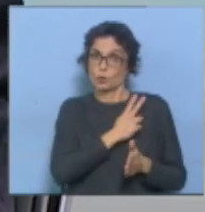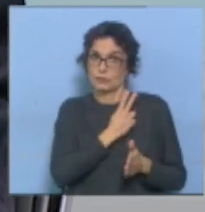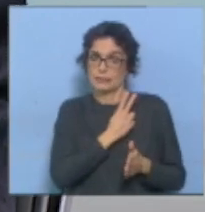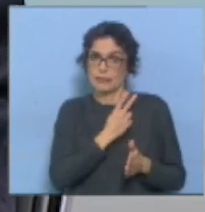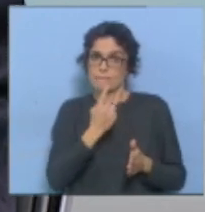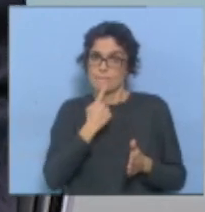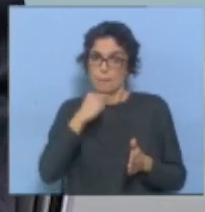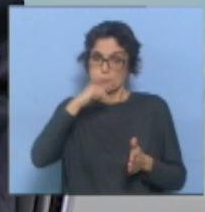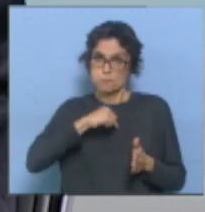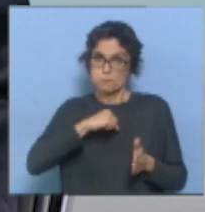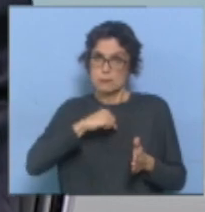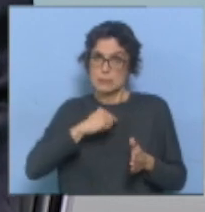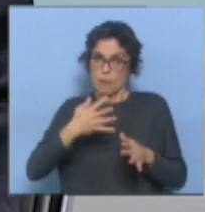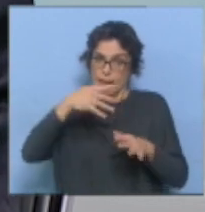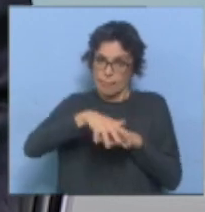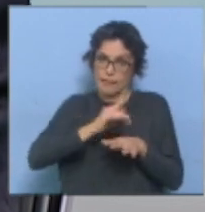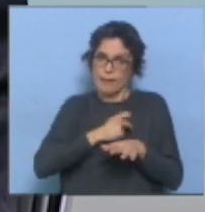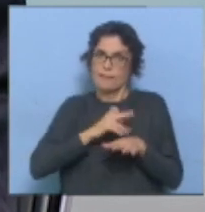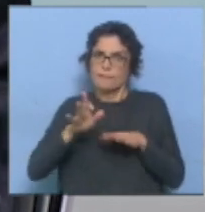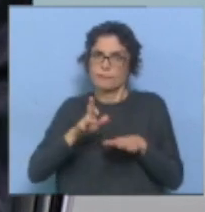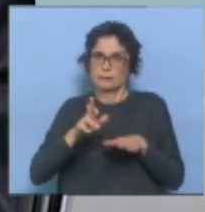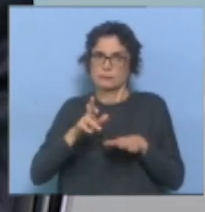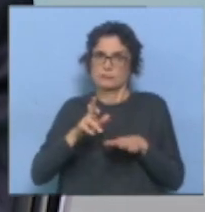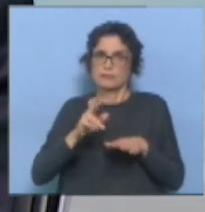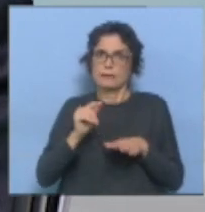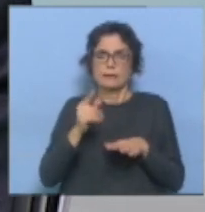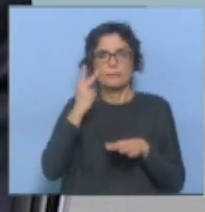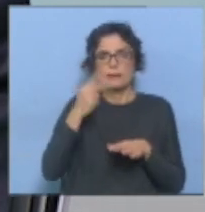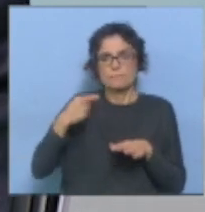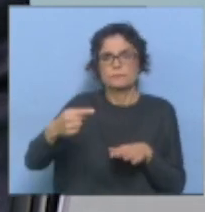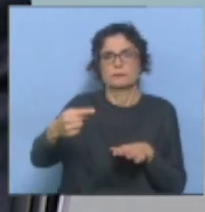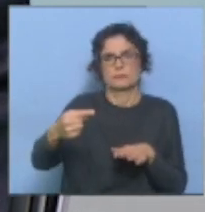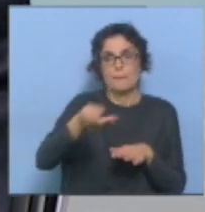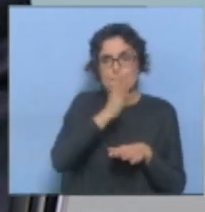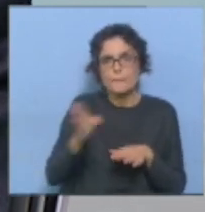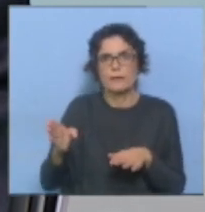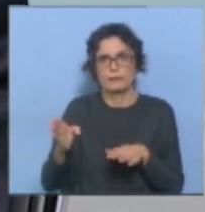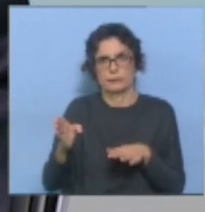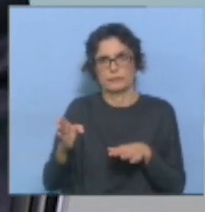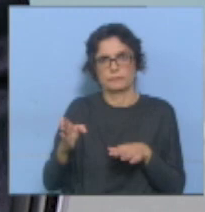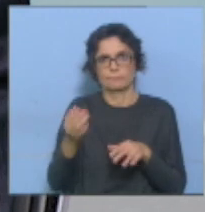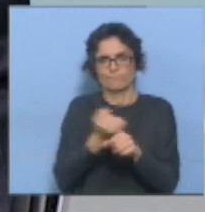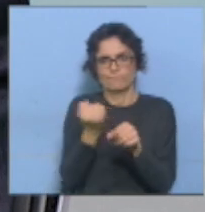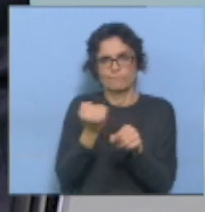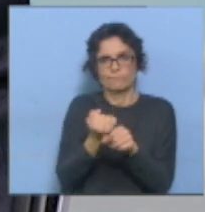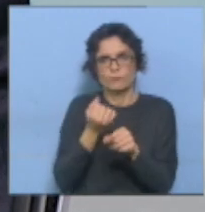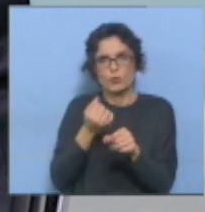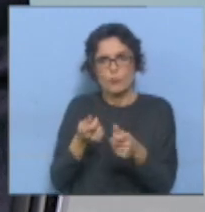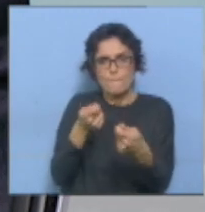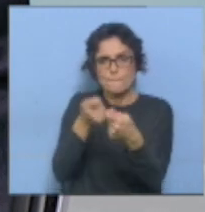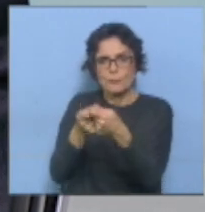encarnada no seu concreto, inserida no meio e com serviços muito próximos da realidade das